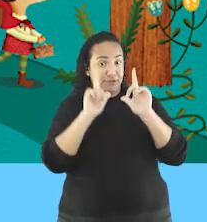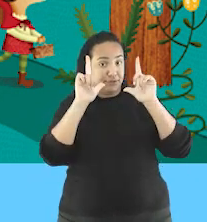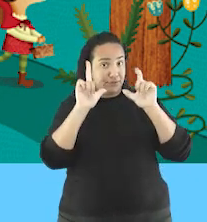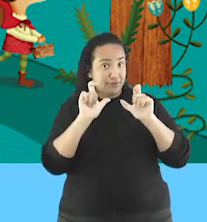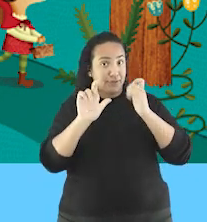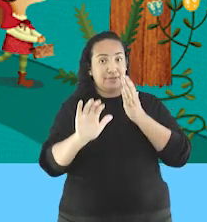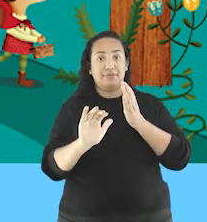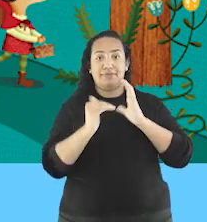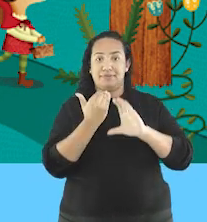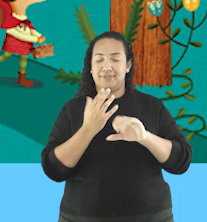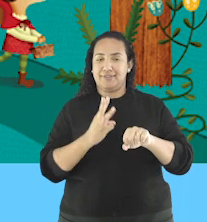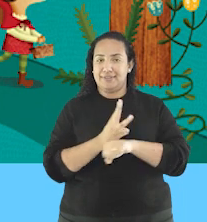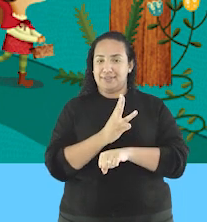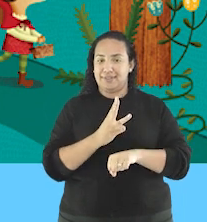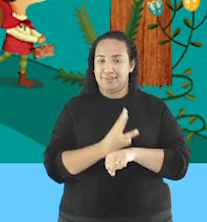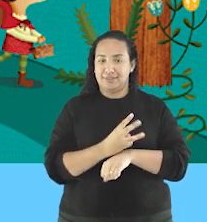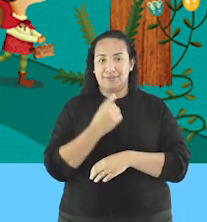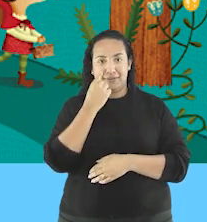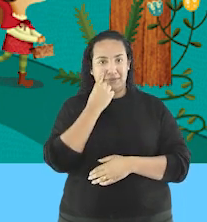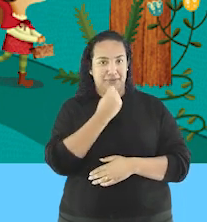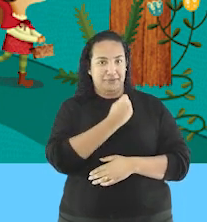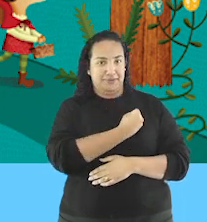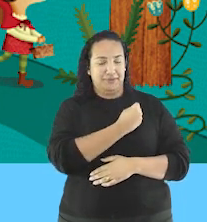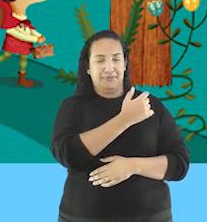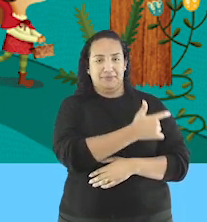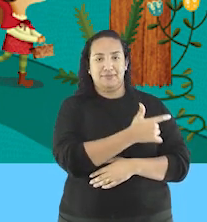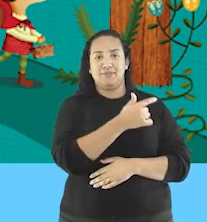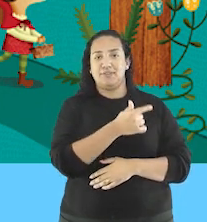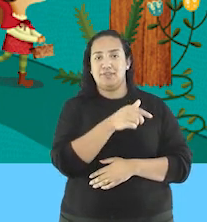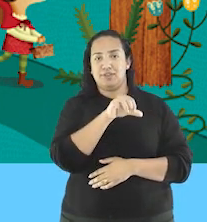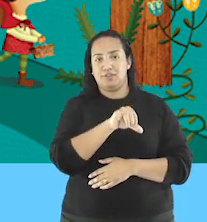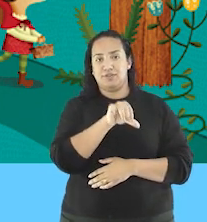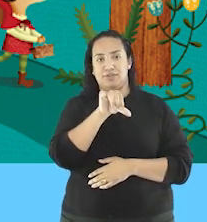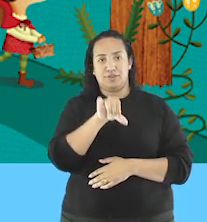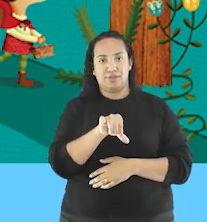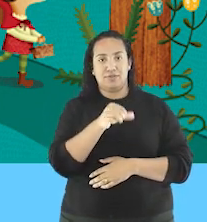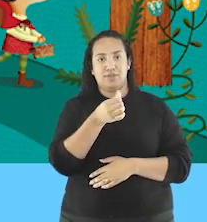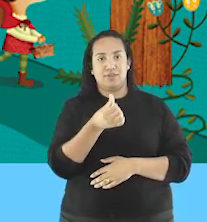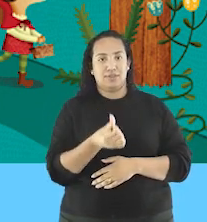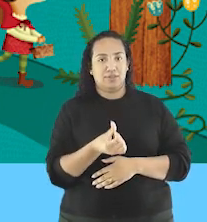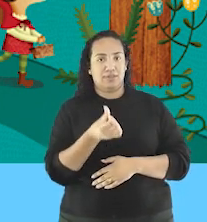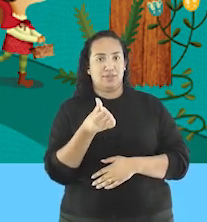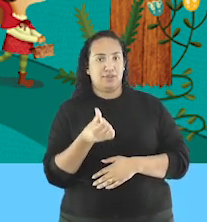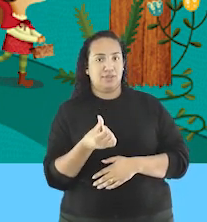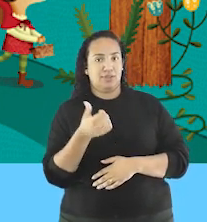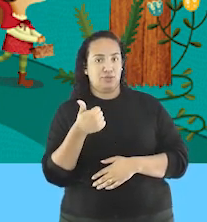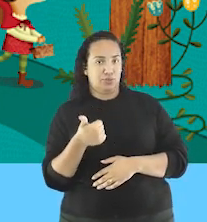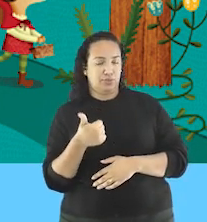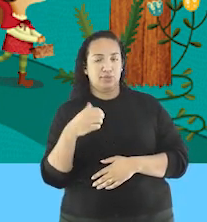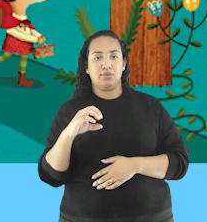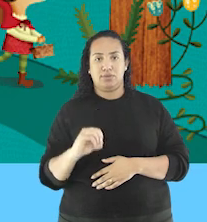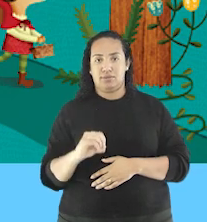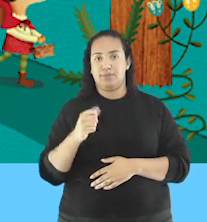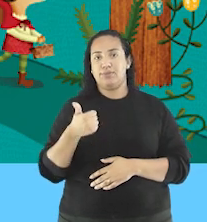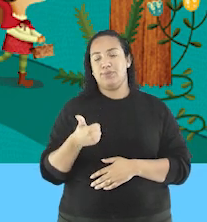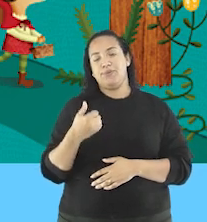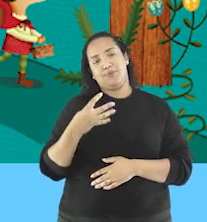nos envie para o nosso WhatsApp, que é 27 99